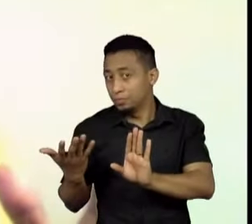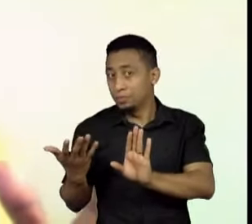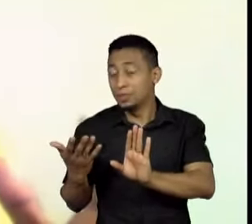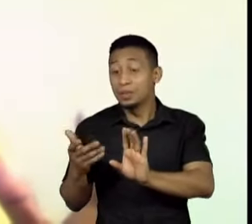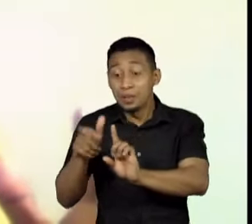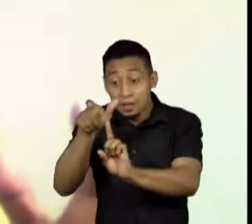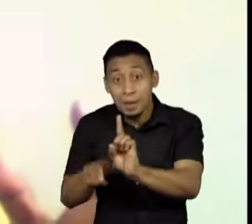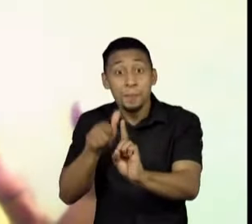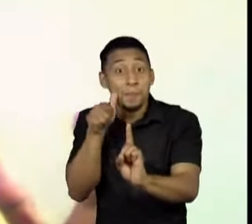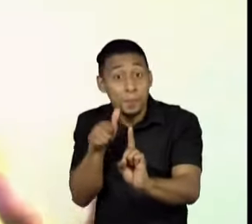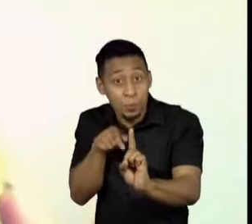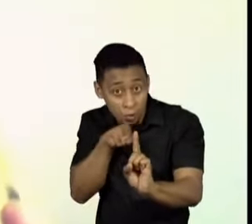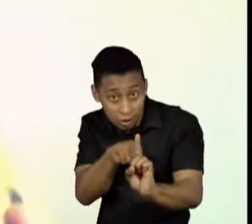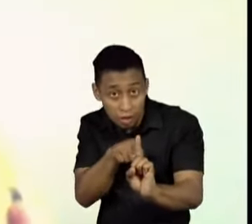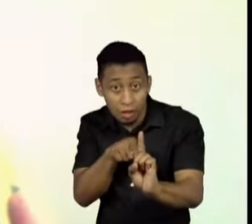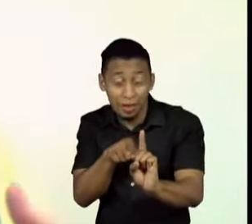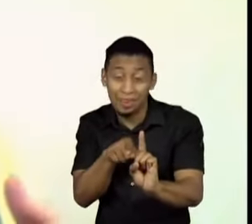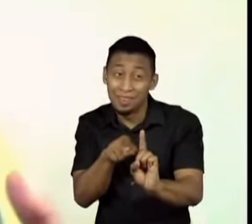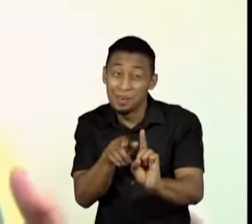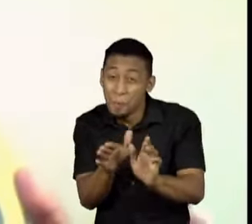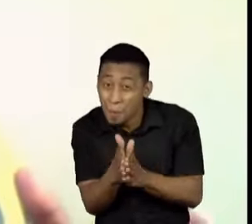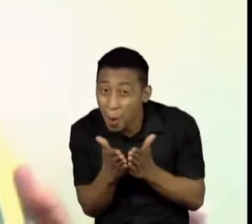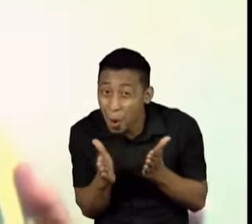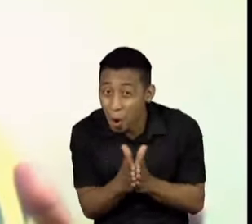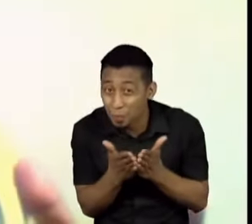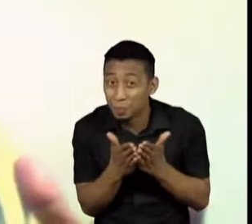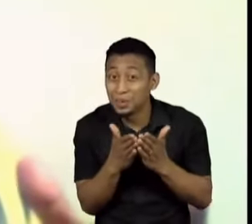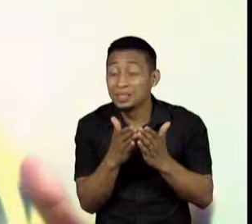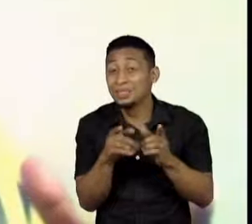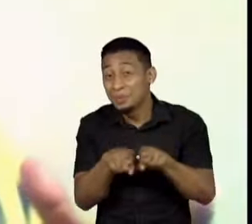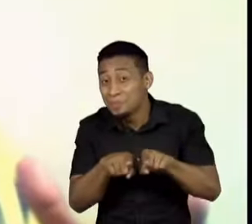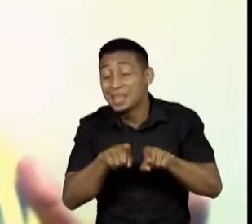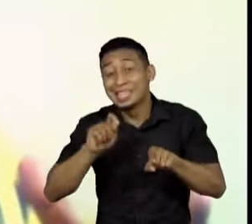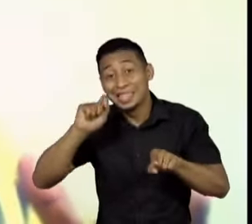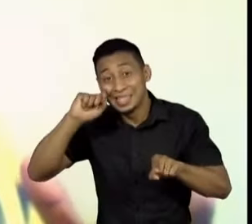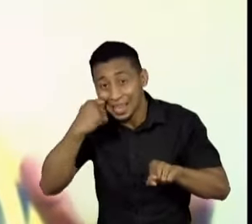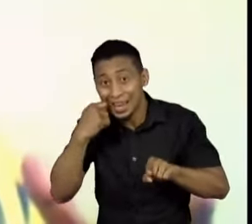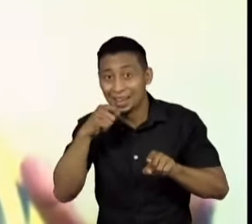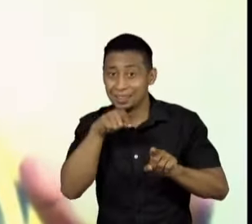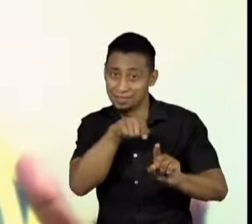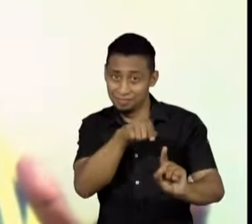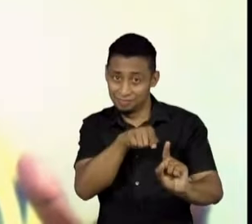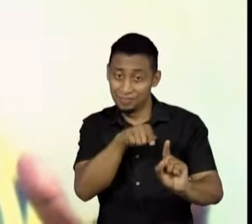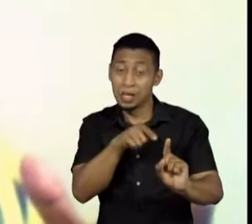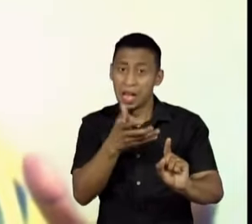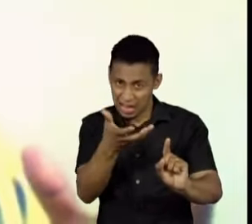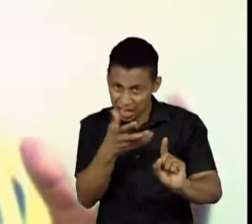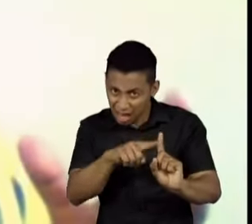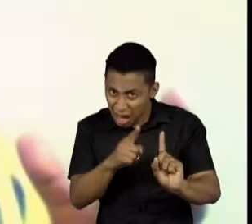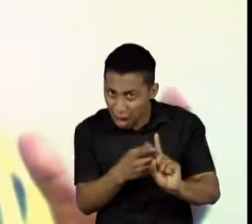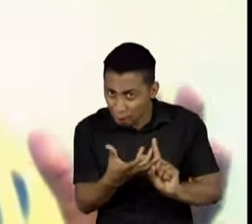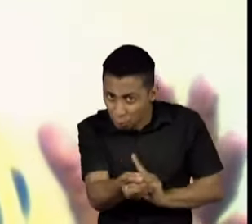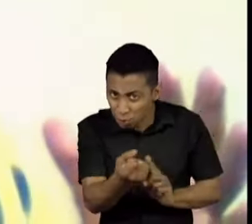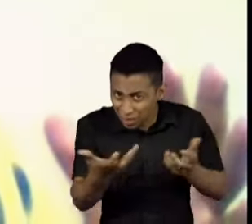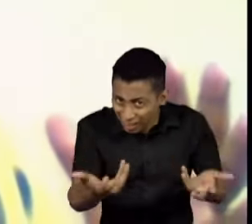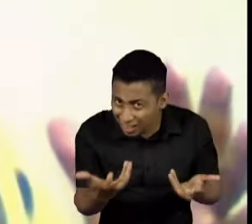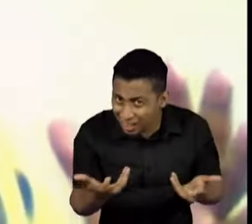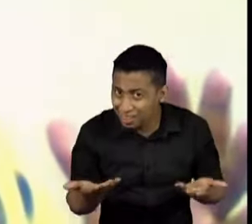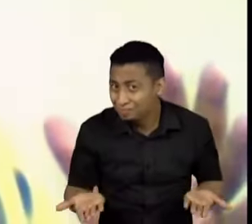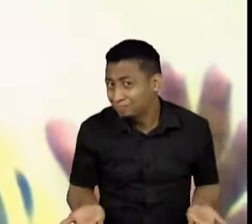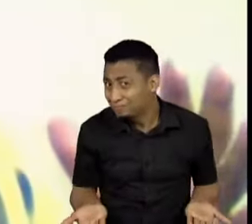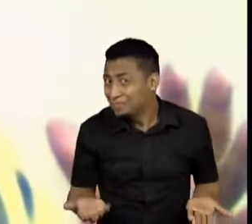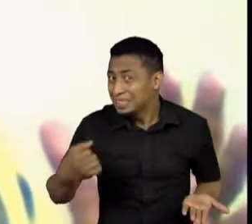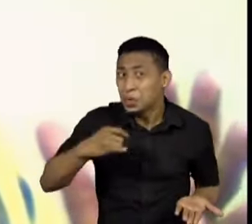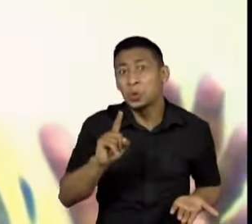mulher pobre e uma mulher negra, né? Uma mulher negra pobre, ela quer fazer o aborto porque